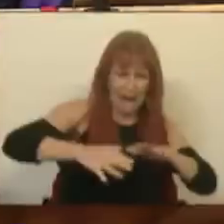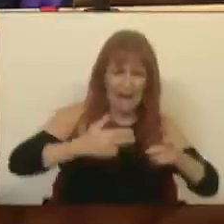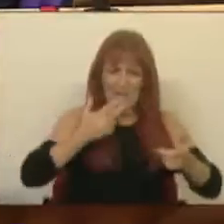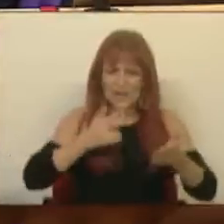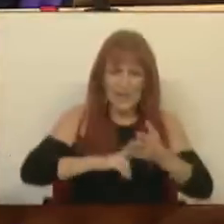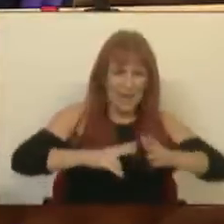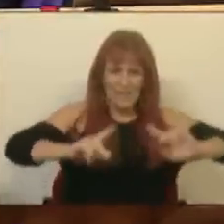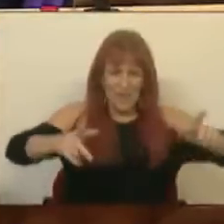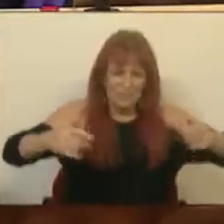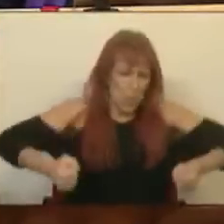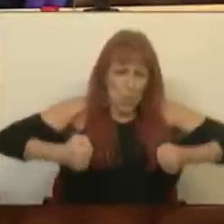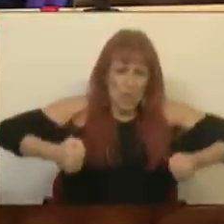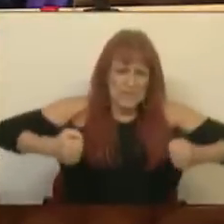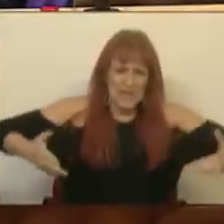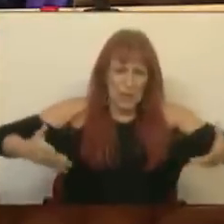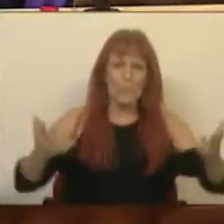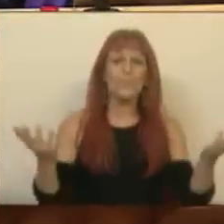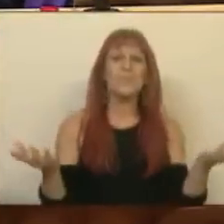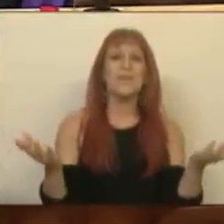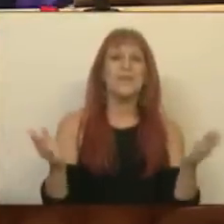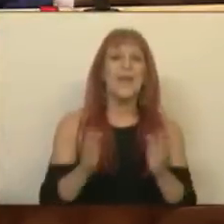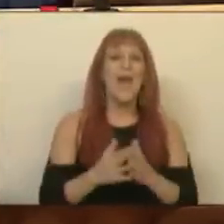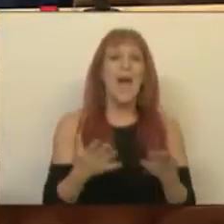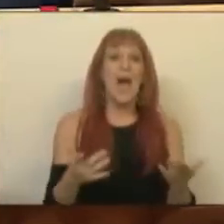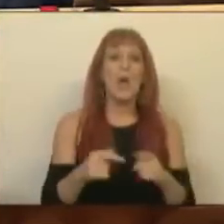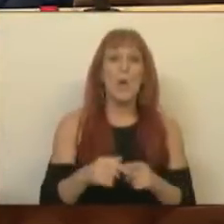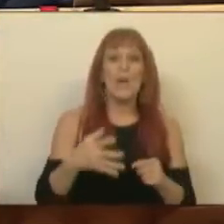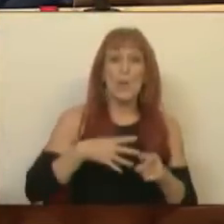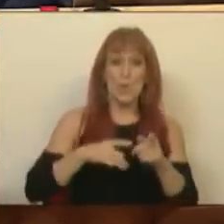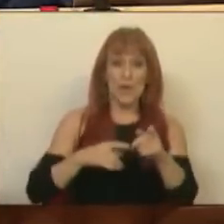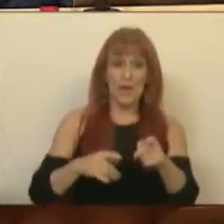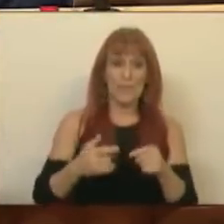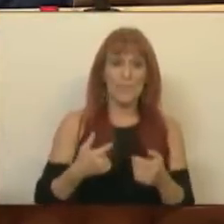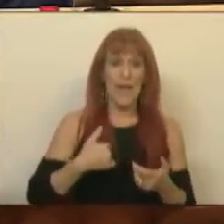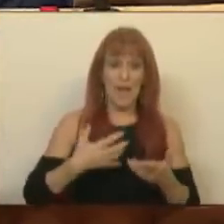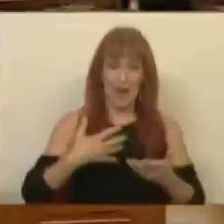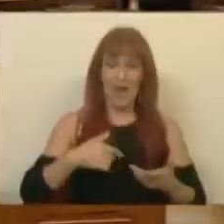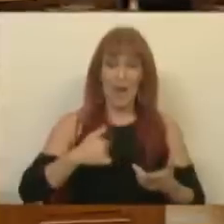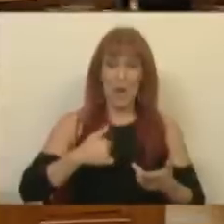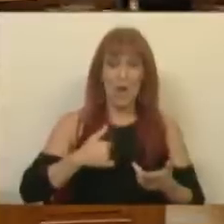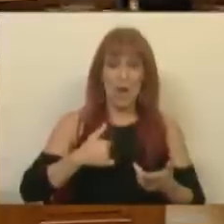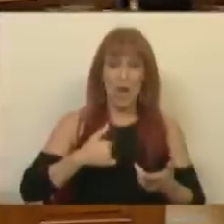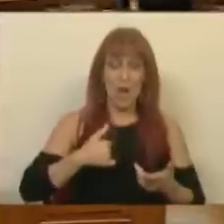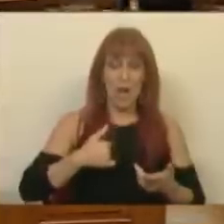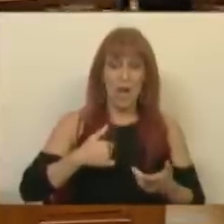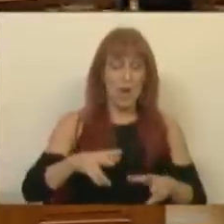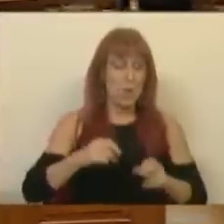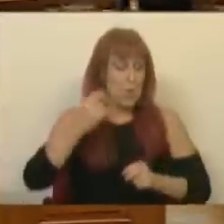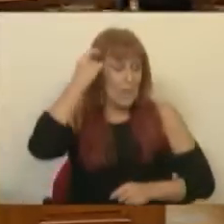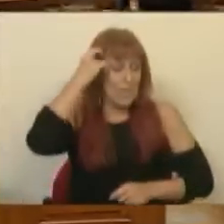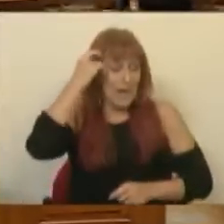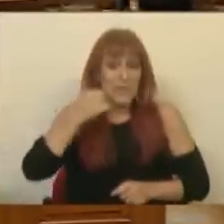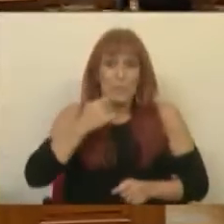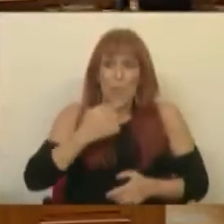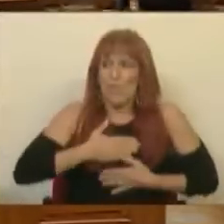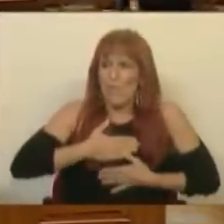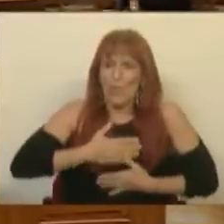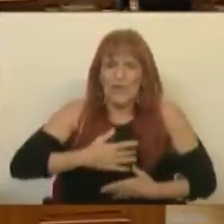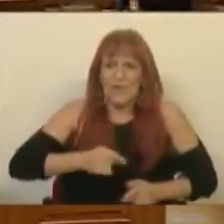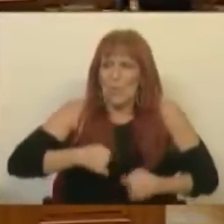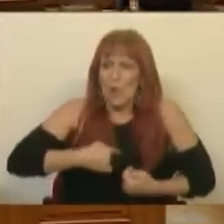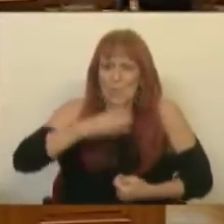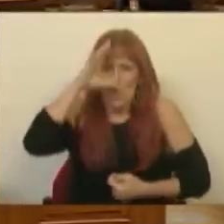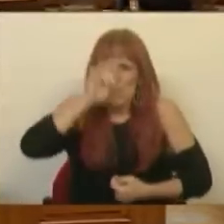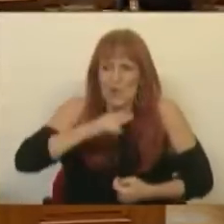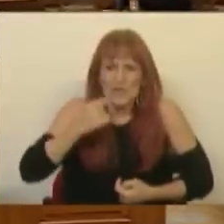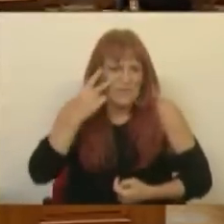verdade agora eu quero agora eu nunca pensei que houvesse tanta vontade até do